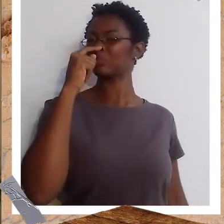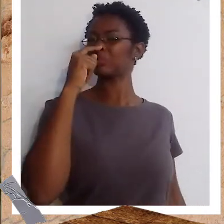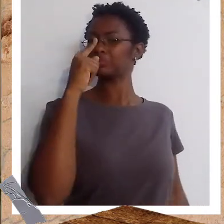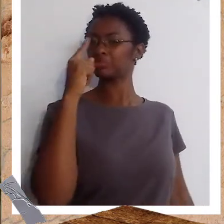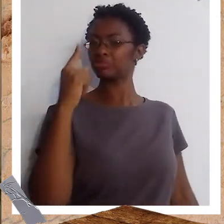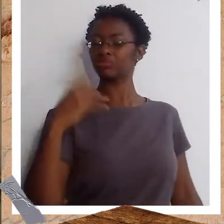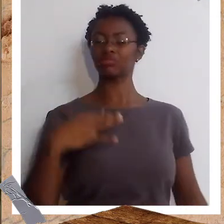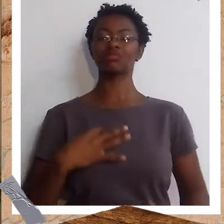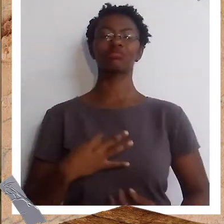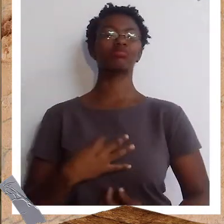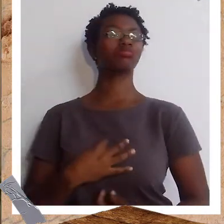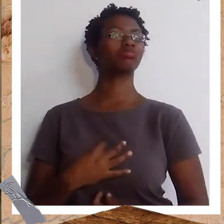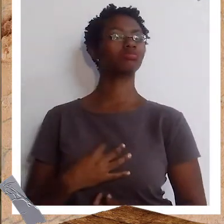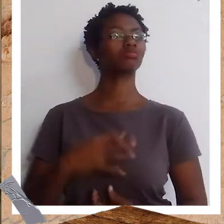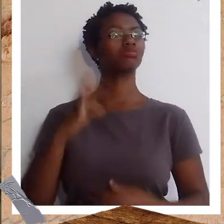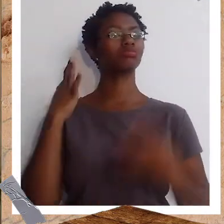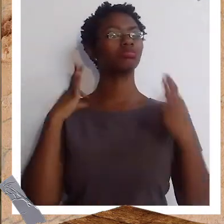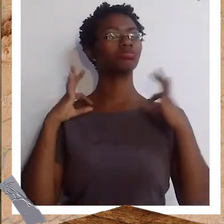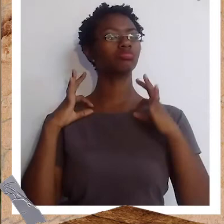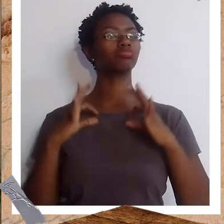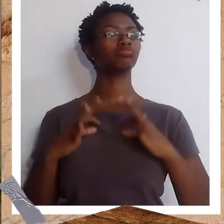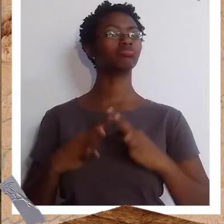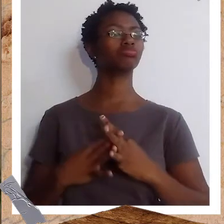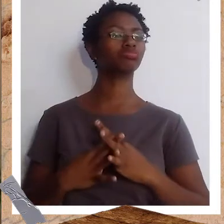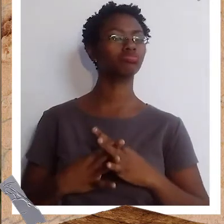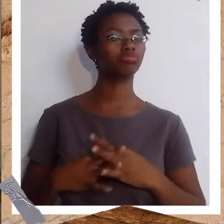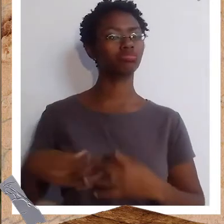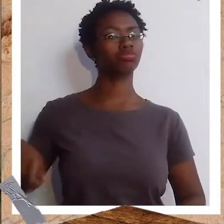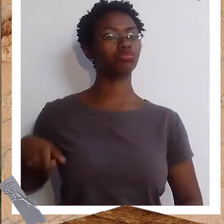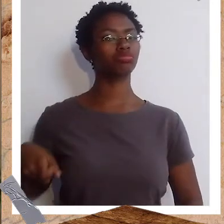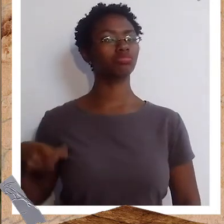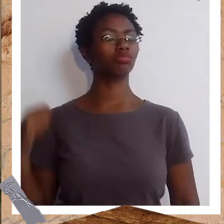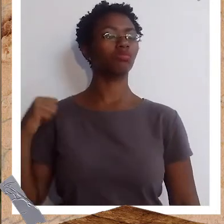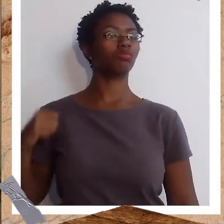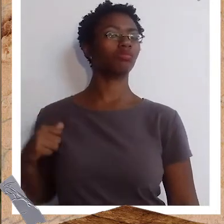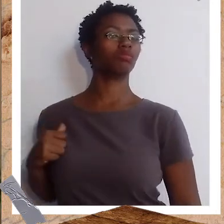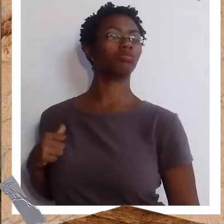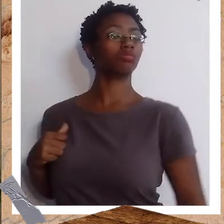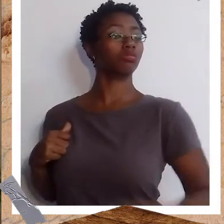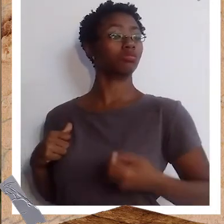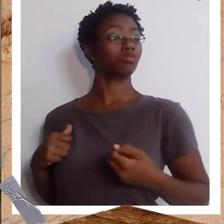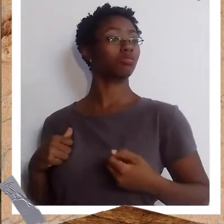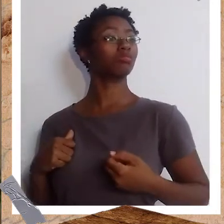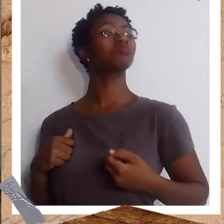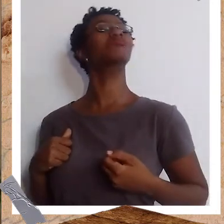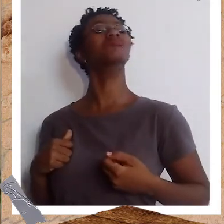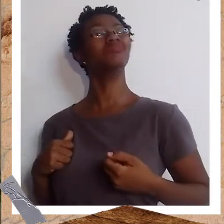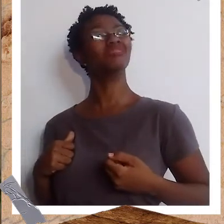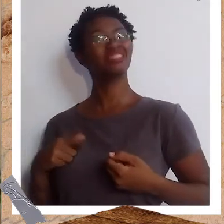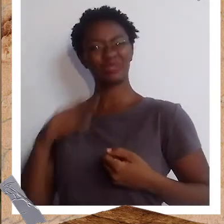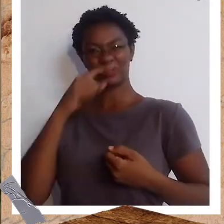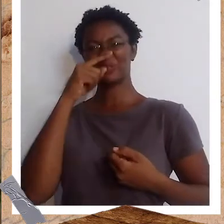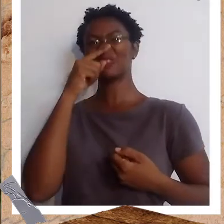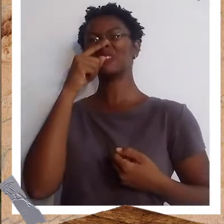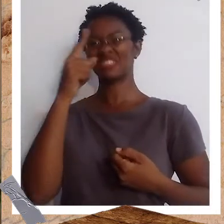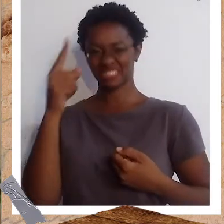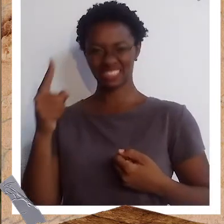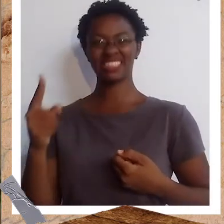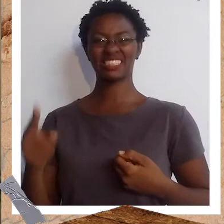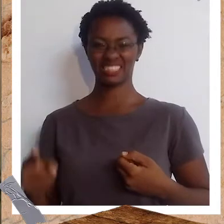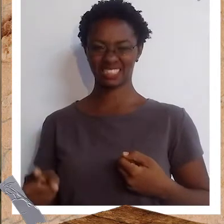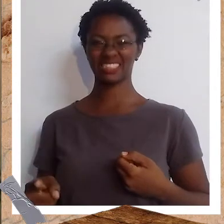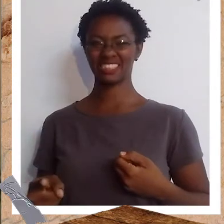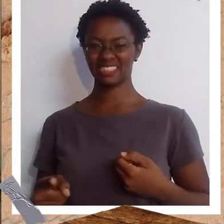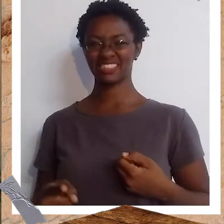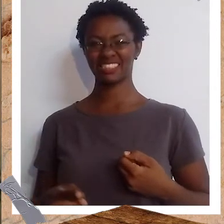modo elegante, portando pérolas, com uma bolsa a tiracolo, segurando uma revista, sintomaticamente com as mãos em cima de um dos